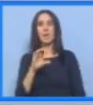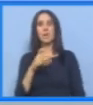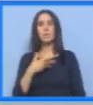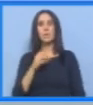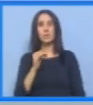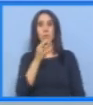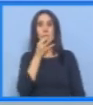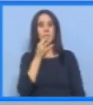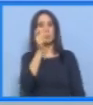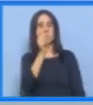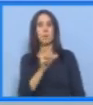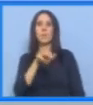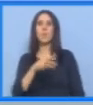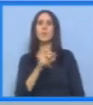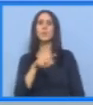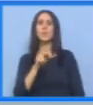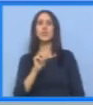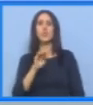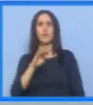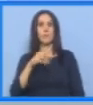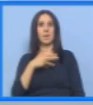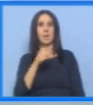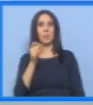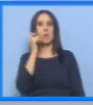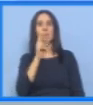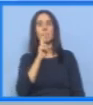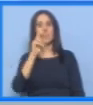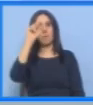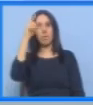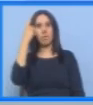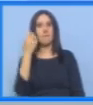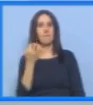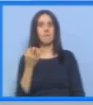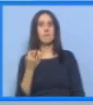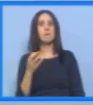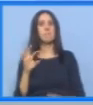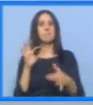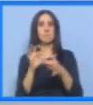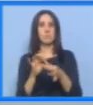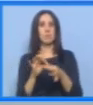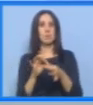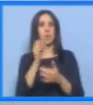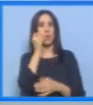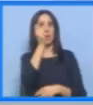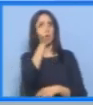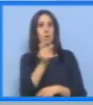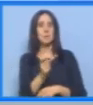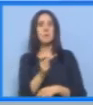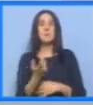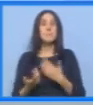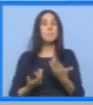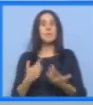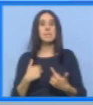cônego Manuel Nunes Formigão e as pessoas assim familiarizadas com Fátima associam este homem, eu não sei se